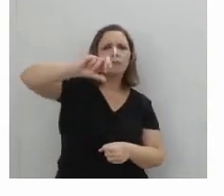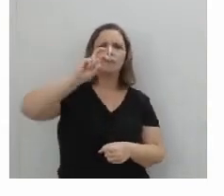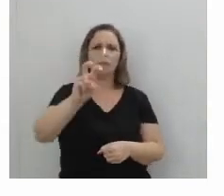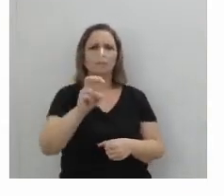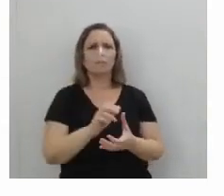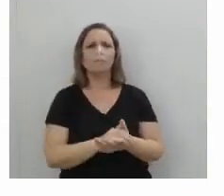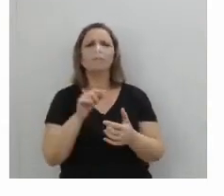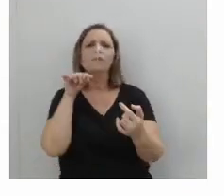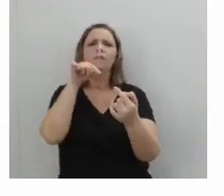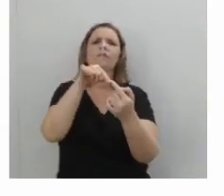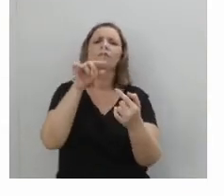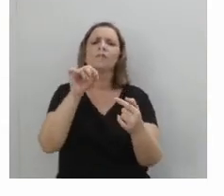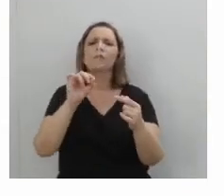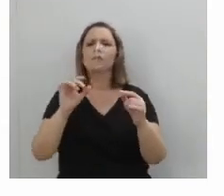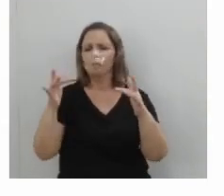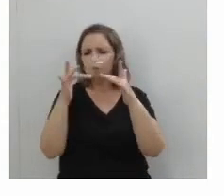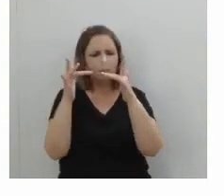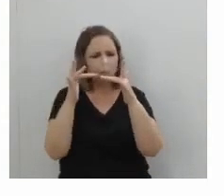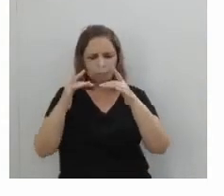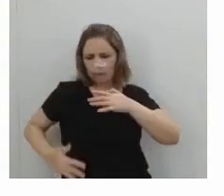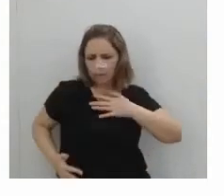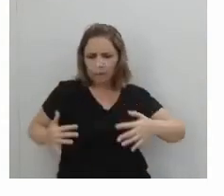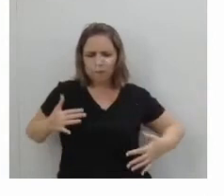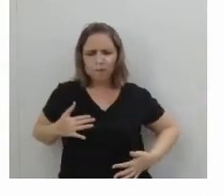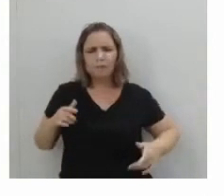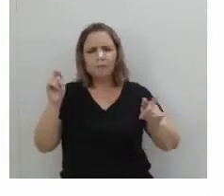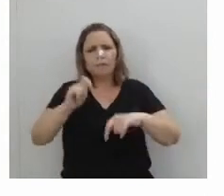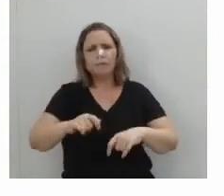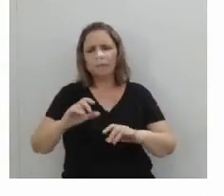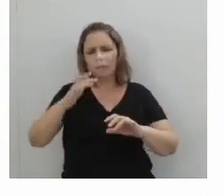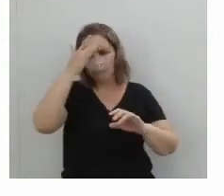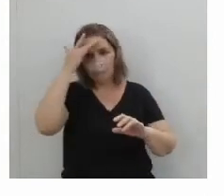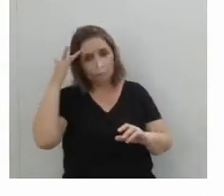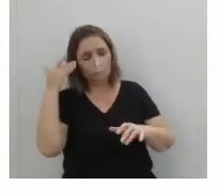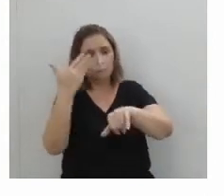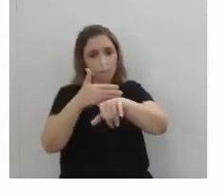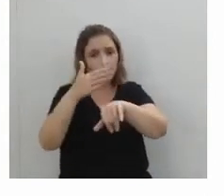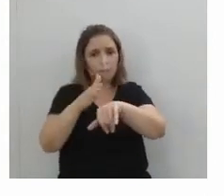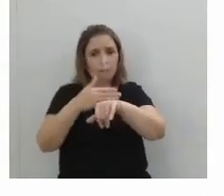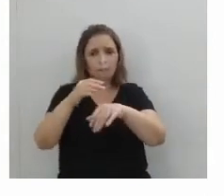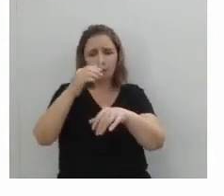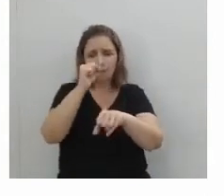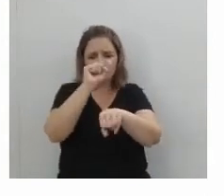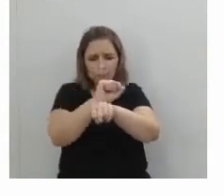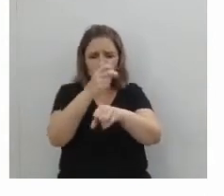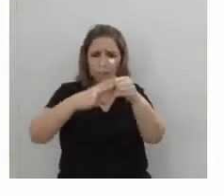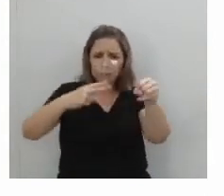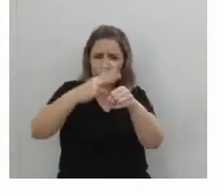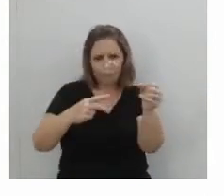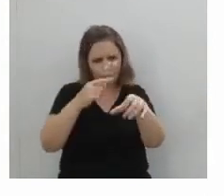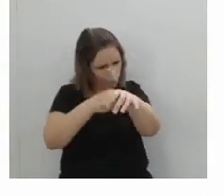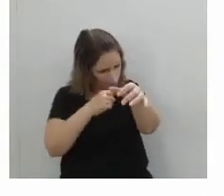um esporte que não envolvesse contato físico, permitindo que os jogadores praticassem com menos lesões. No